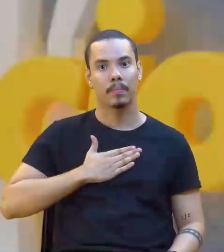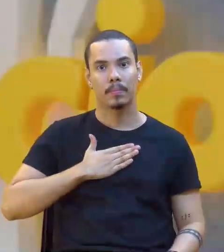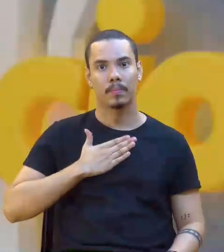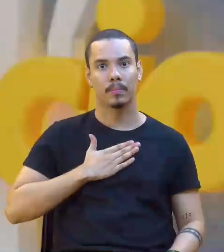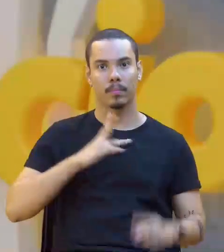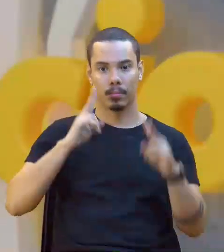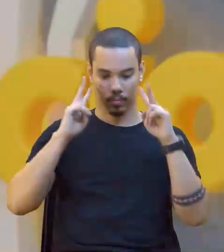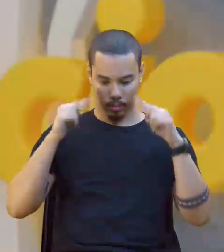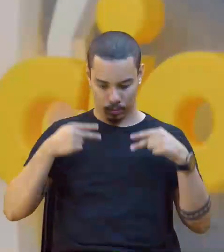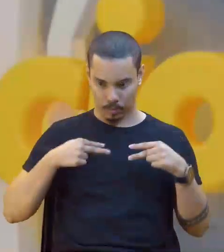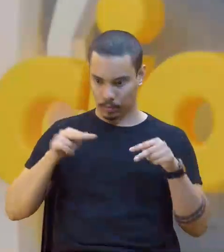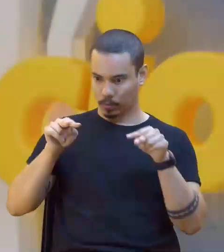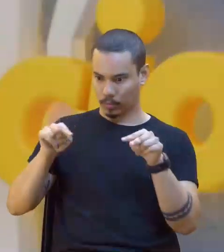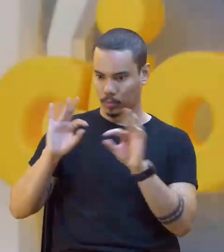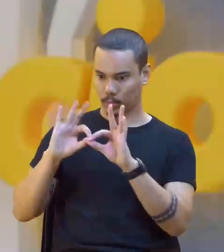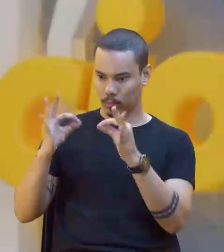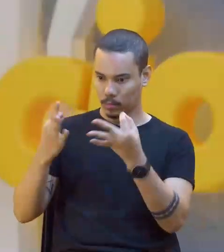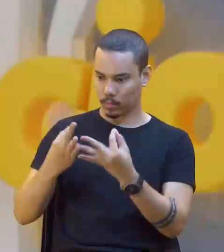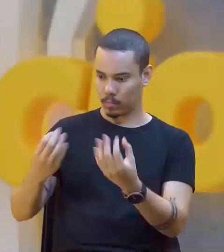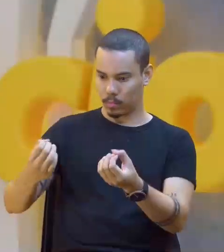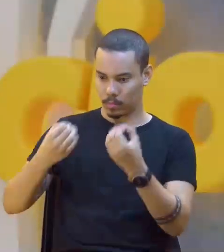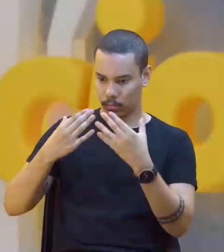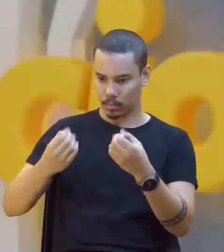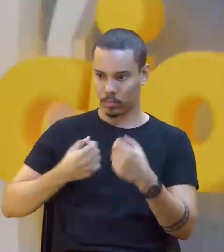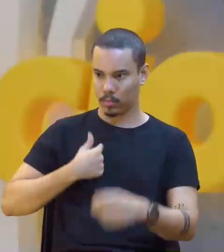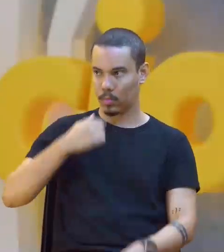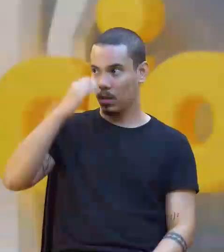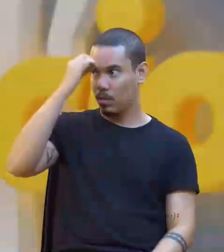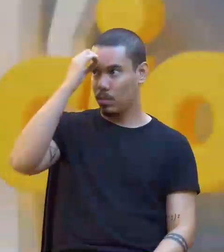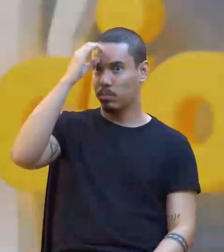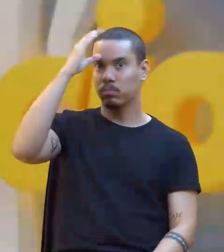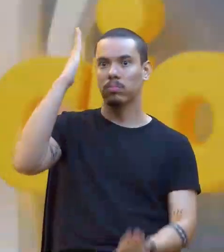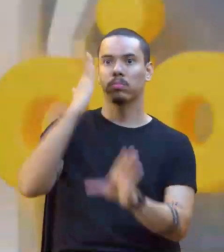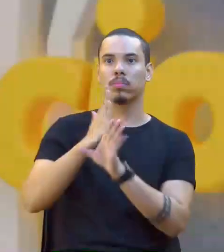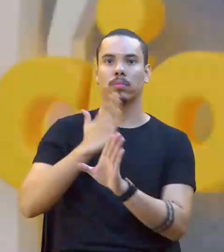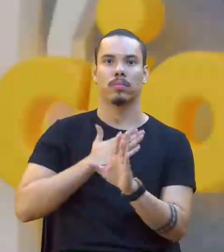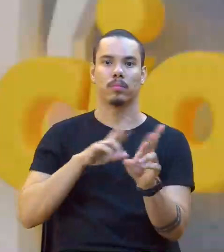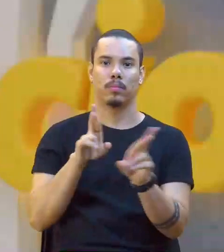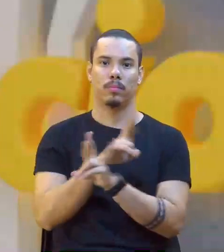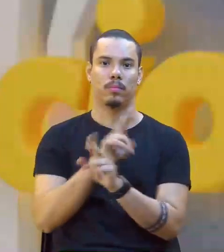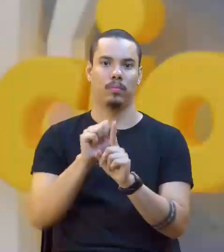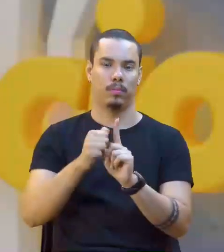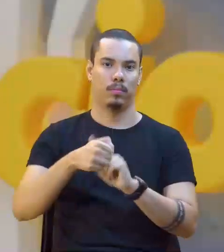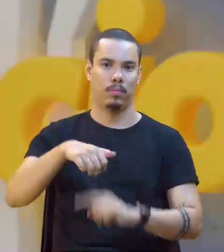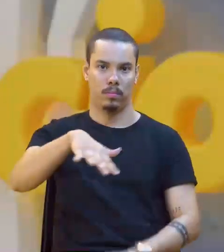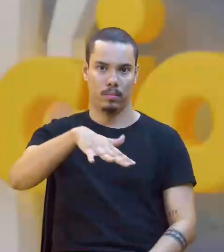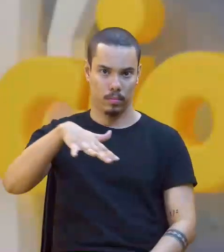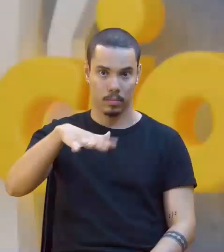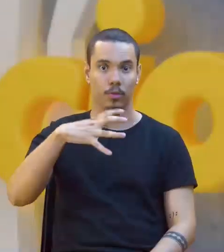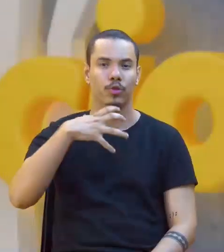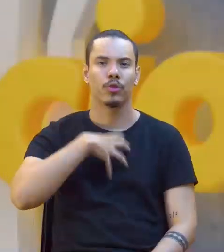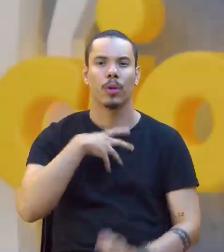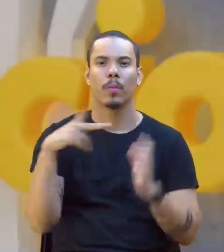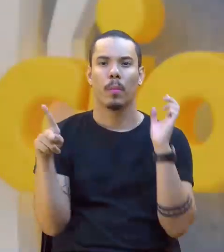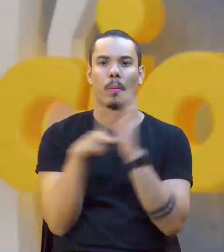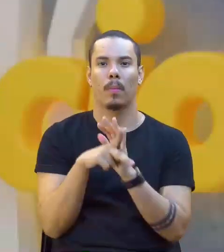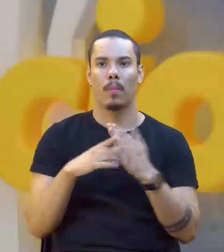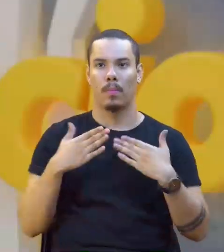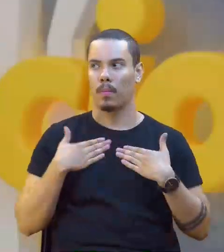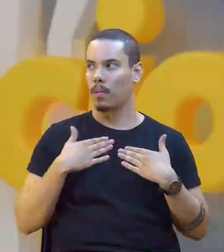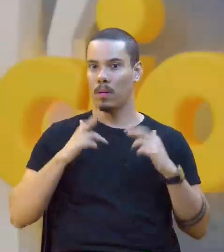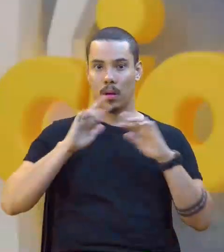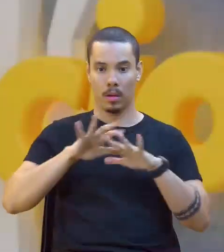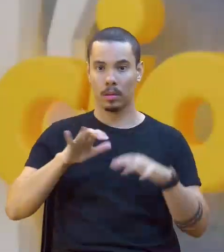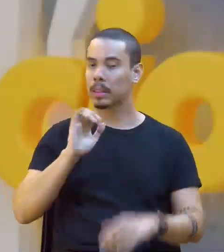minha família. É algo que foi construído através das minhas relações sociais, os meus modos de viver, né? Foi algo